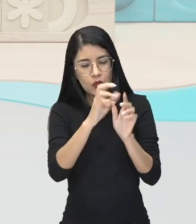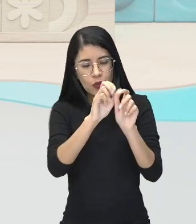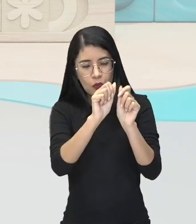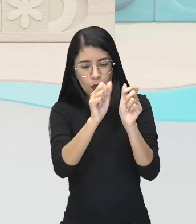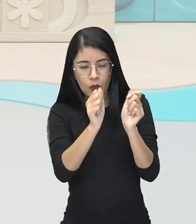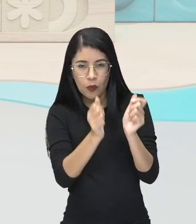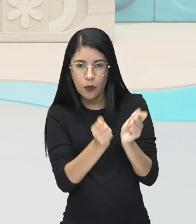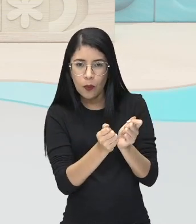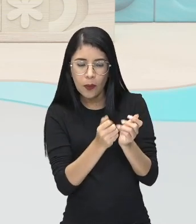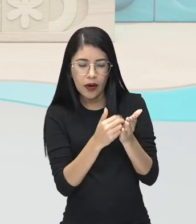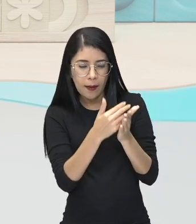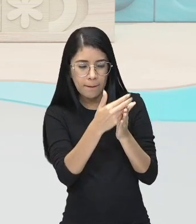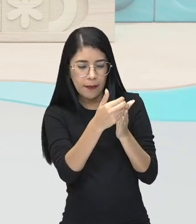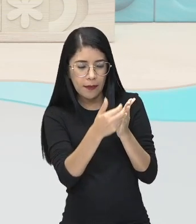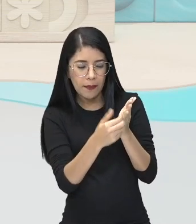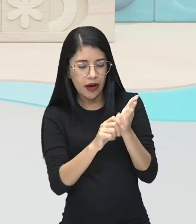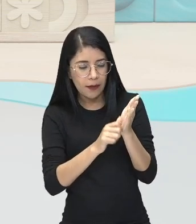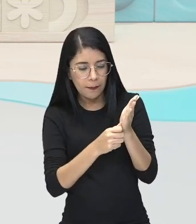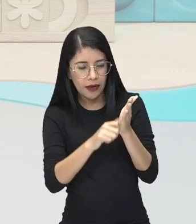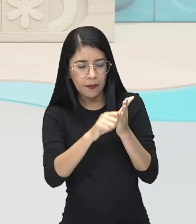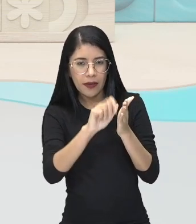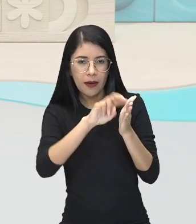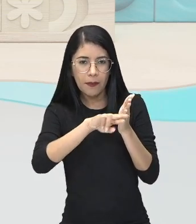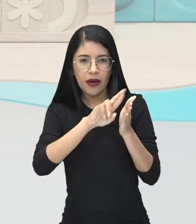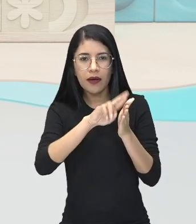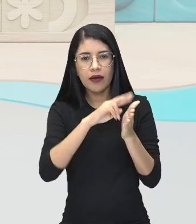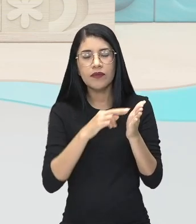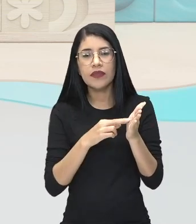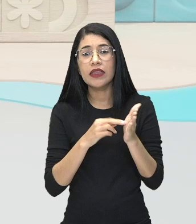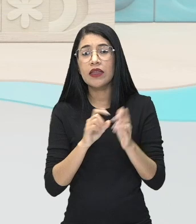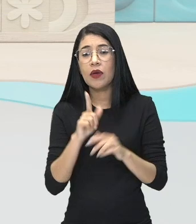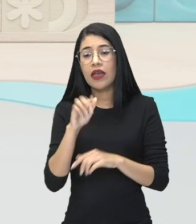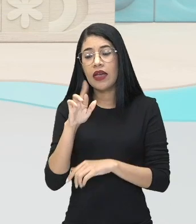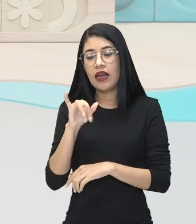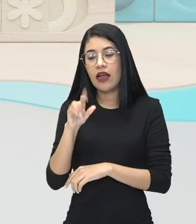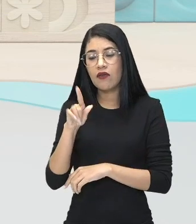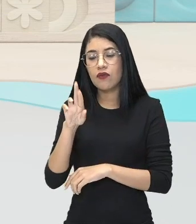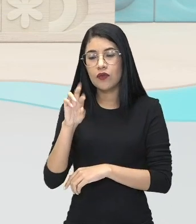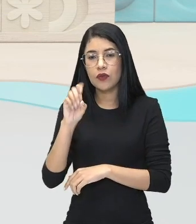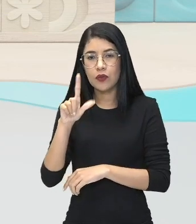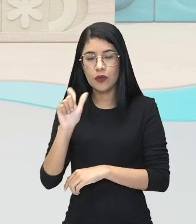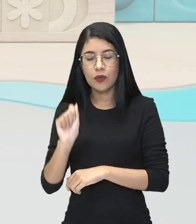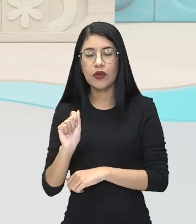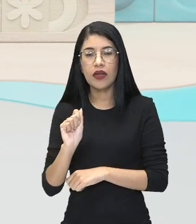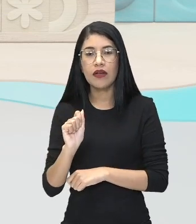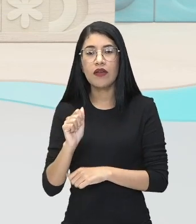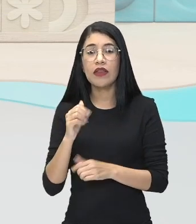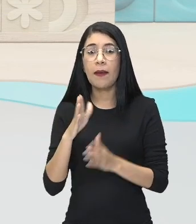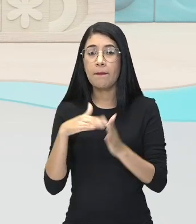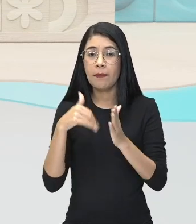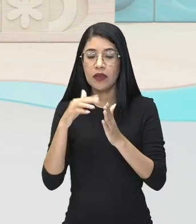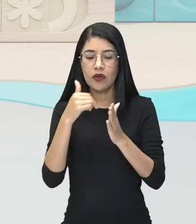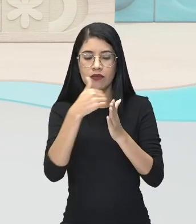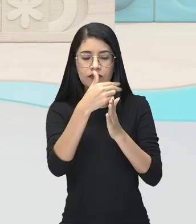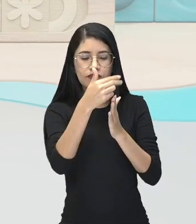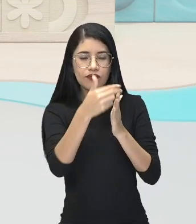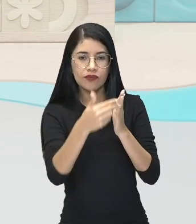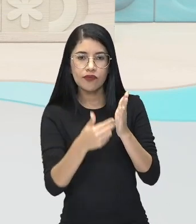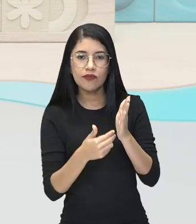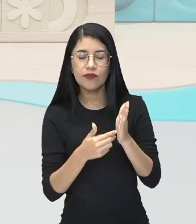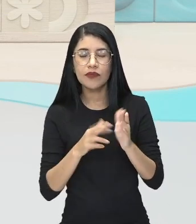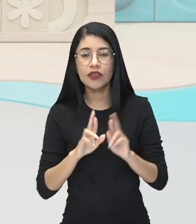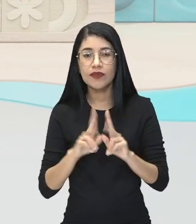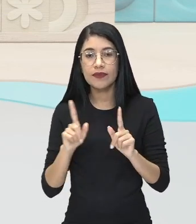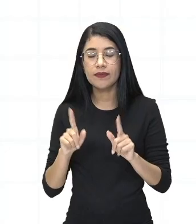rocha gravaram ali. Então, são gravuras. A pintura você vai desenhar, certo? Então,